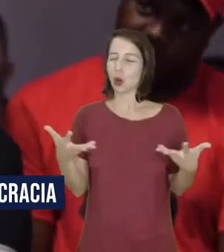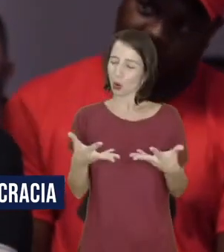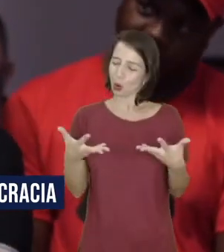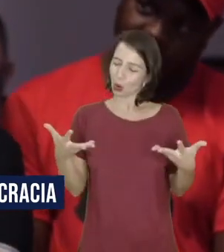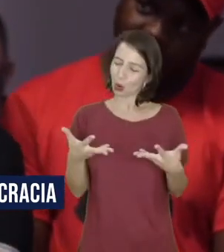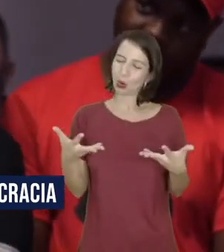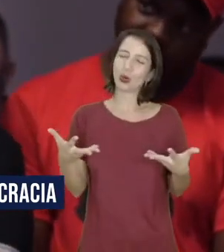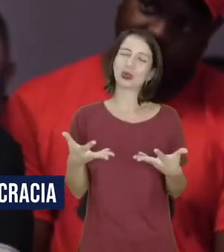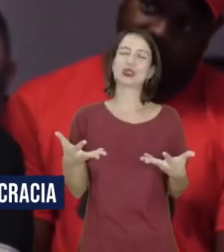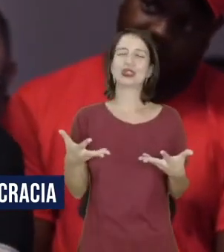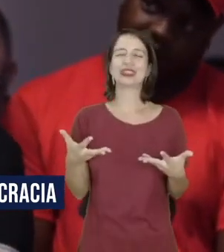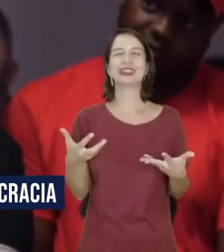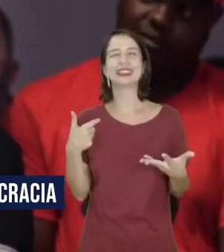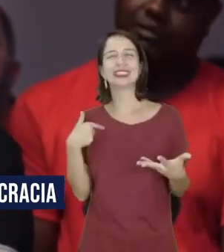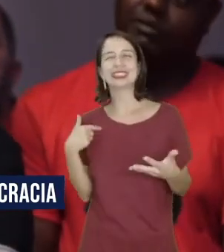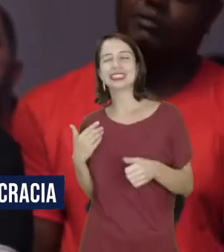dúvida.